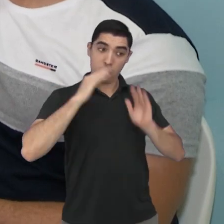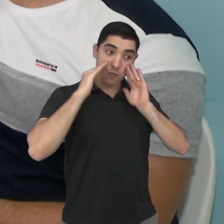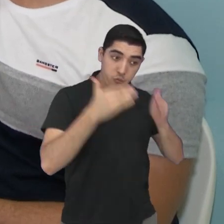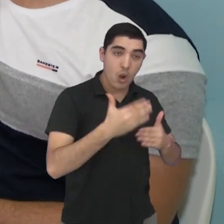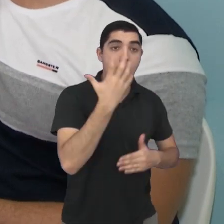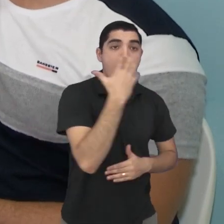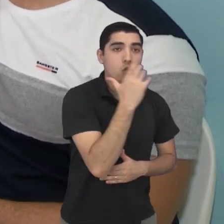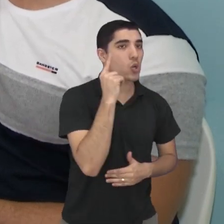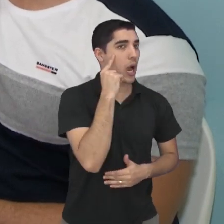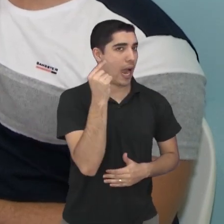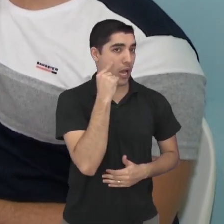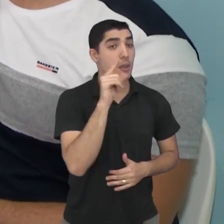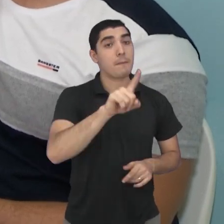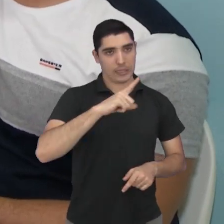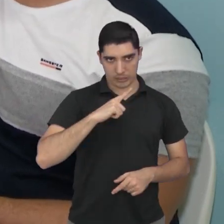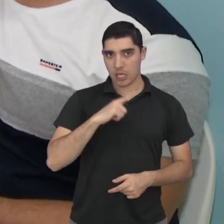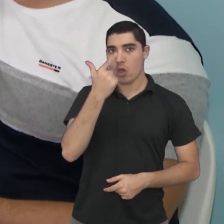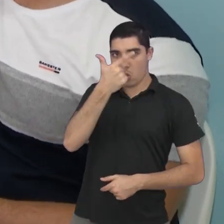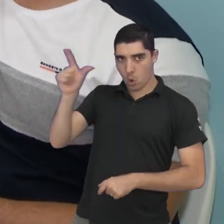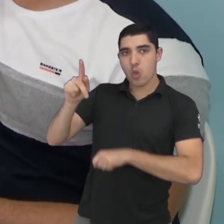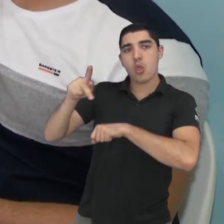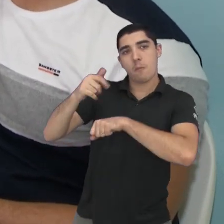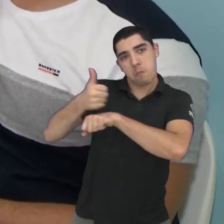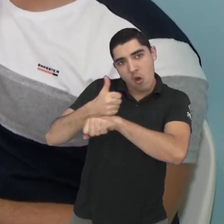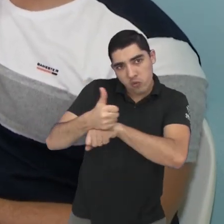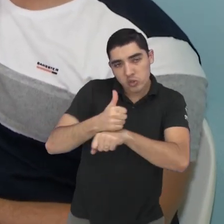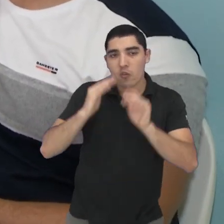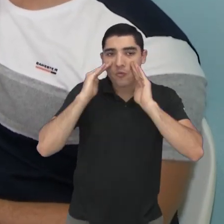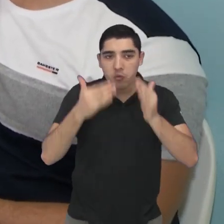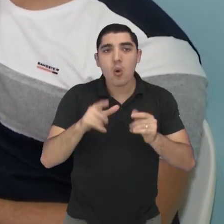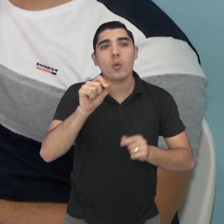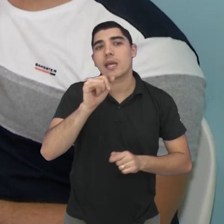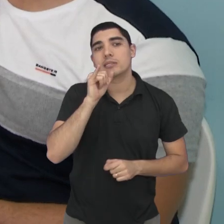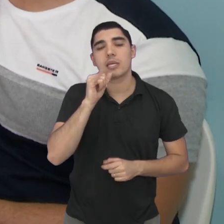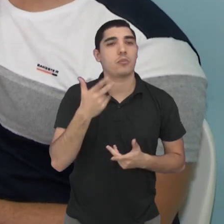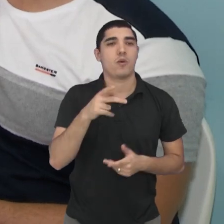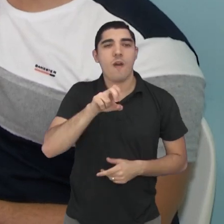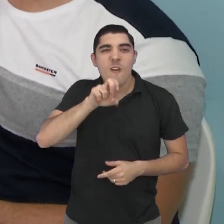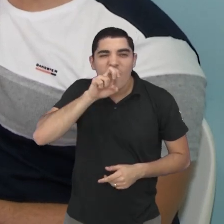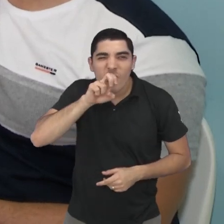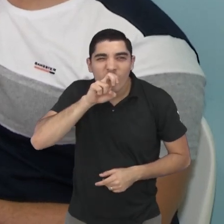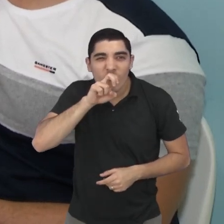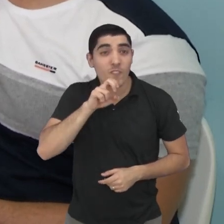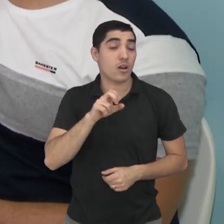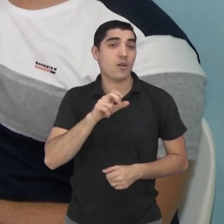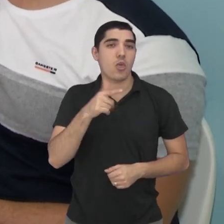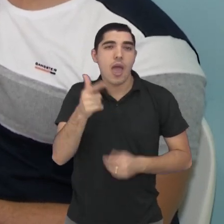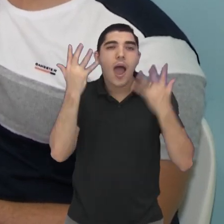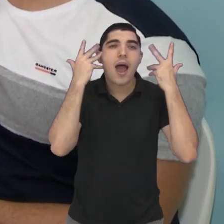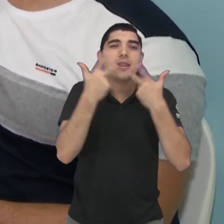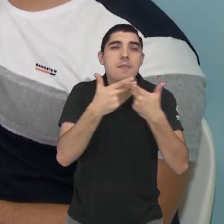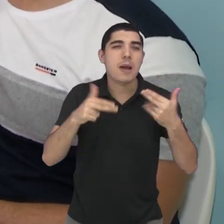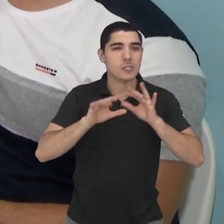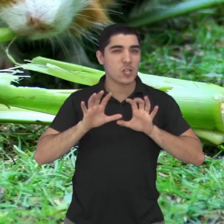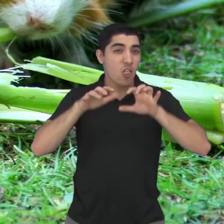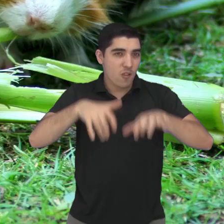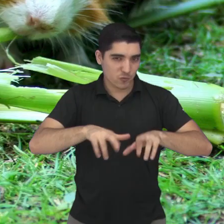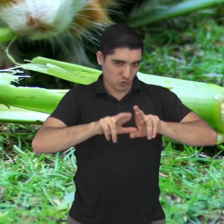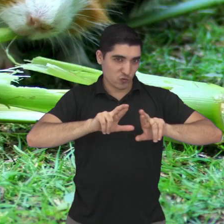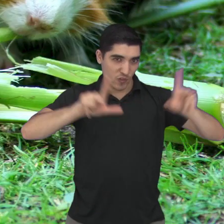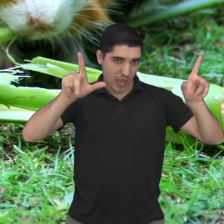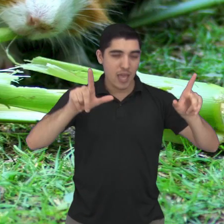gatos, mas existem pessoas especializadas em odontologia de roedores, por exemplo, que são pets não convencionais, né?